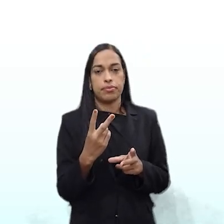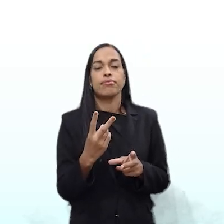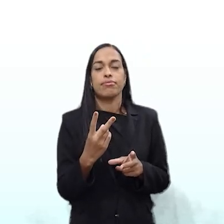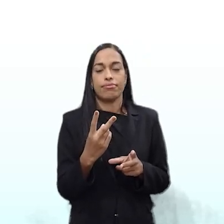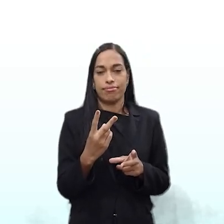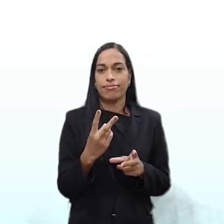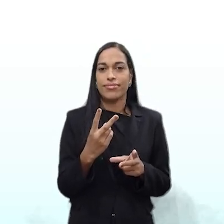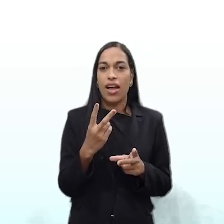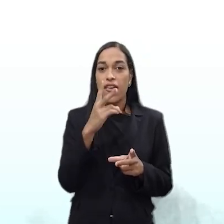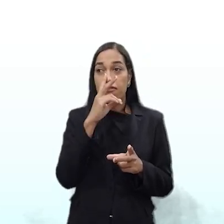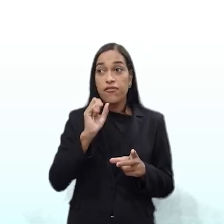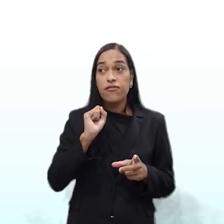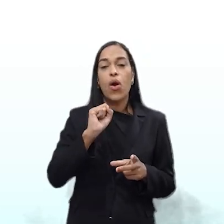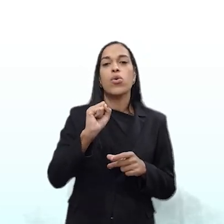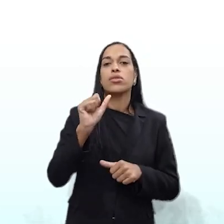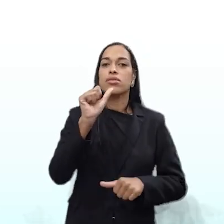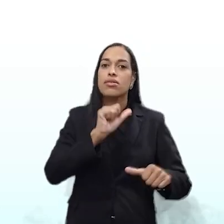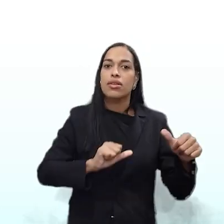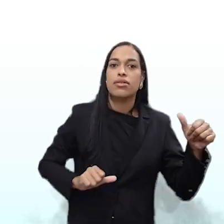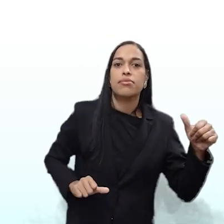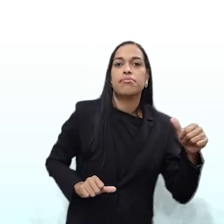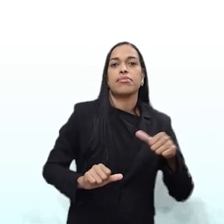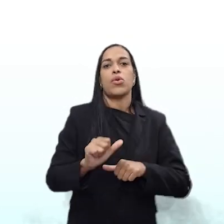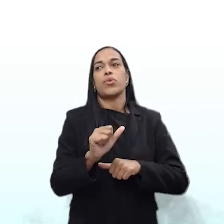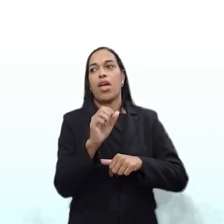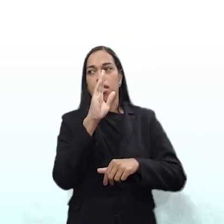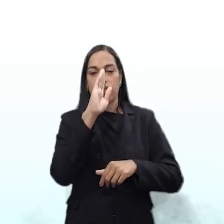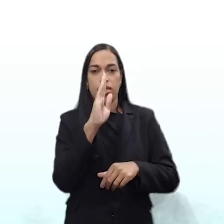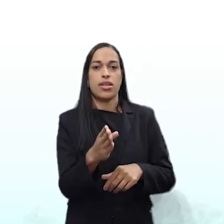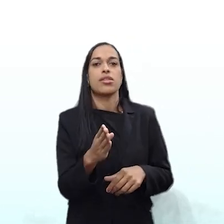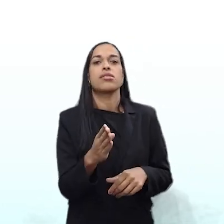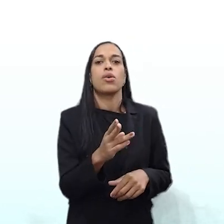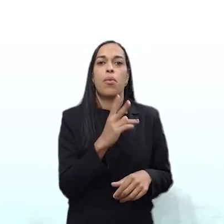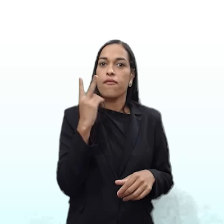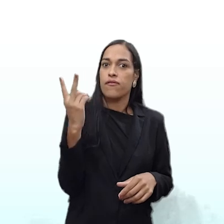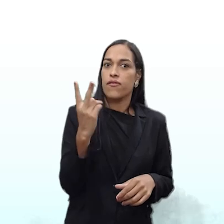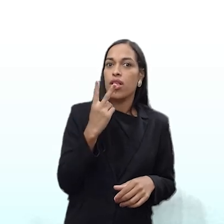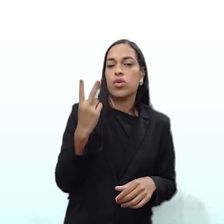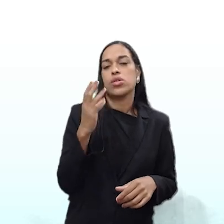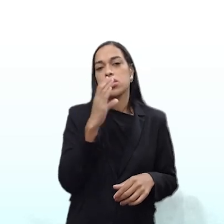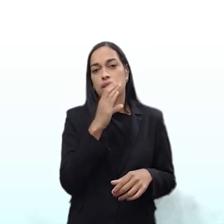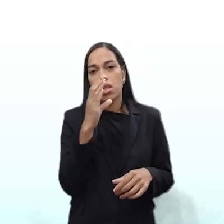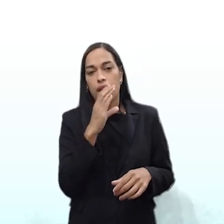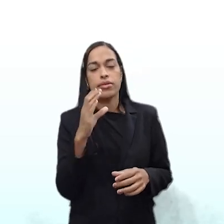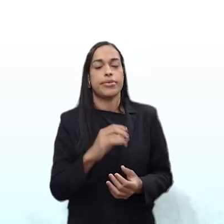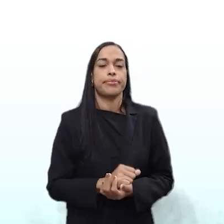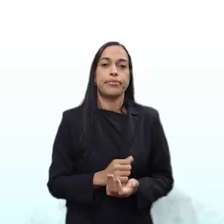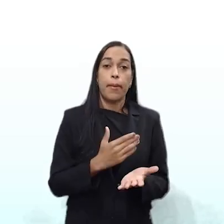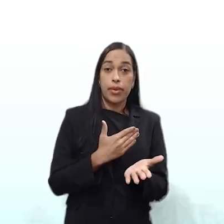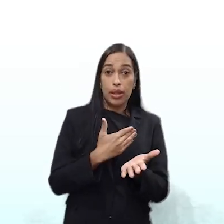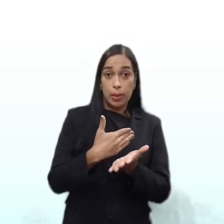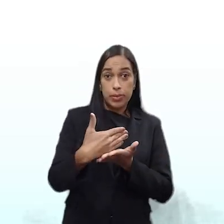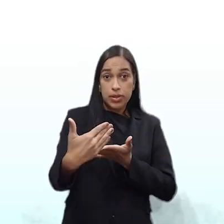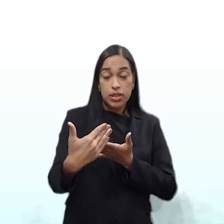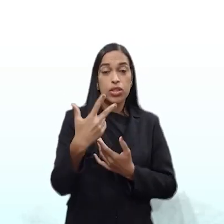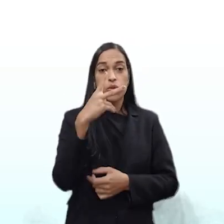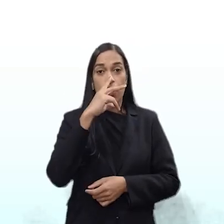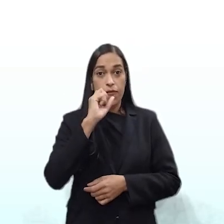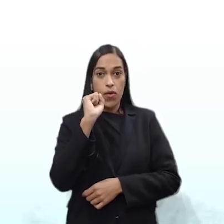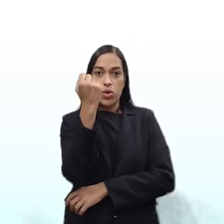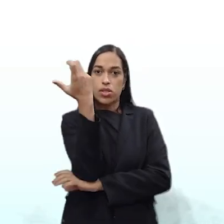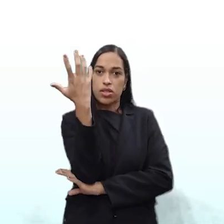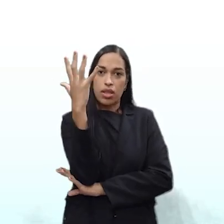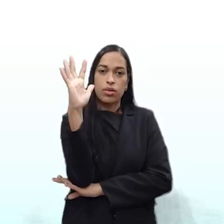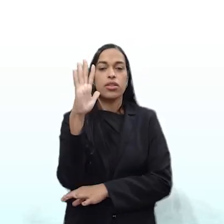é a força que altera a direção com que a velocidade tem. Bom, para darmos início às forças da natureza,